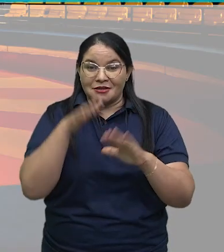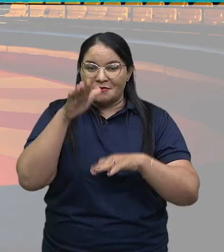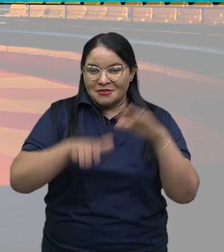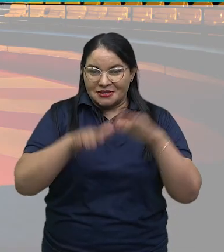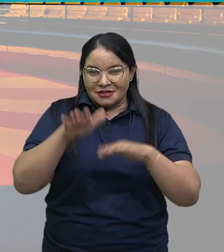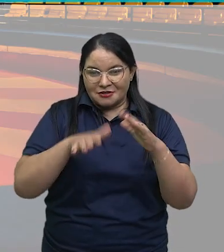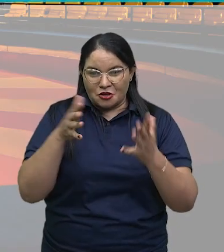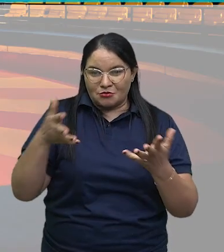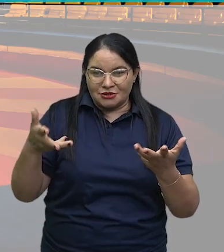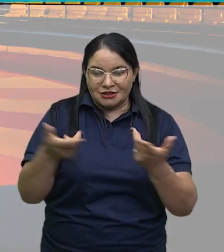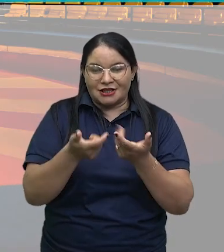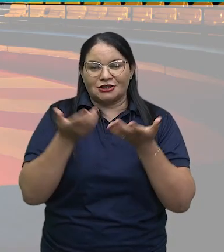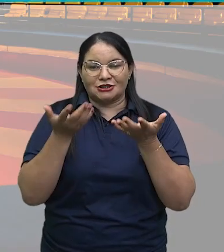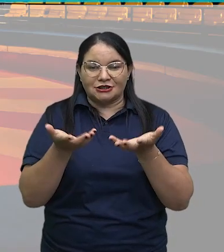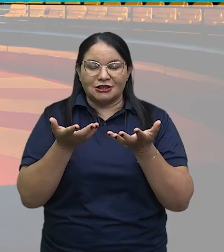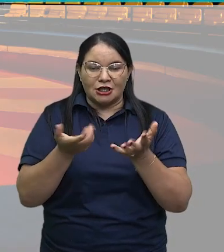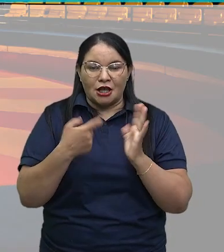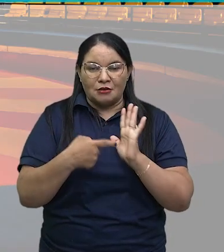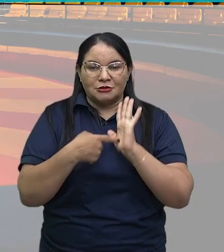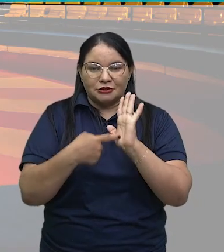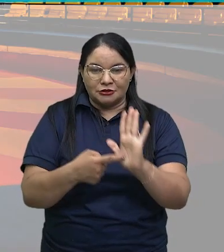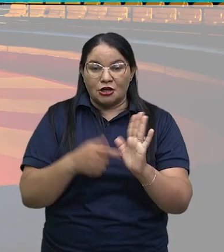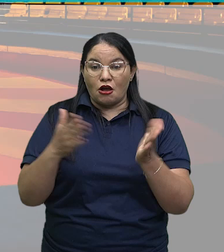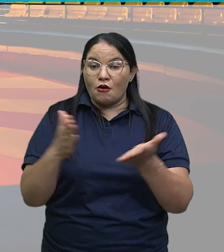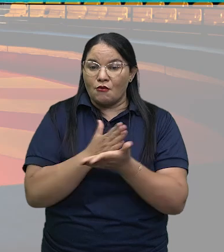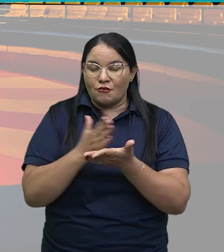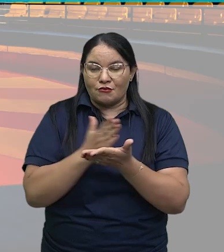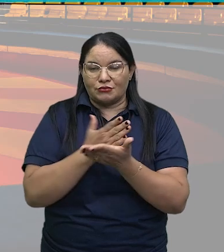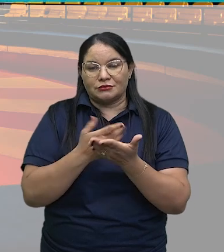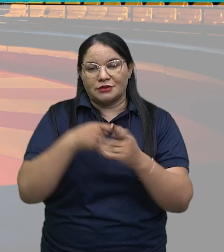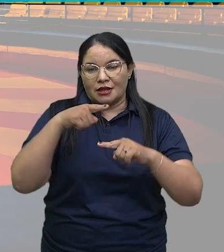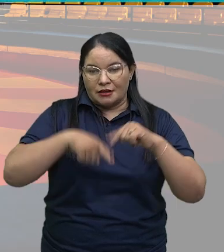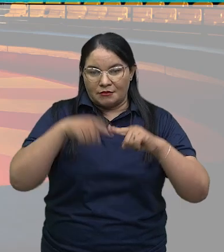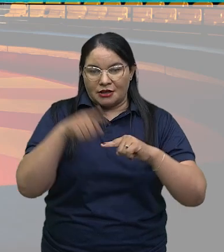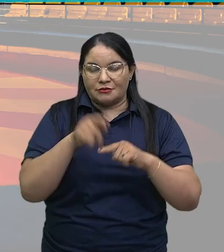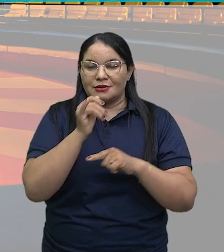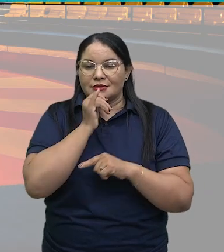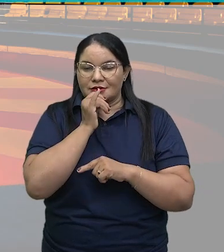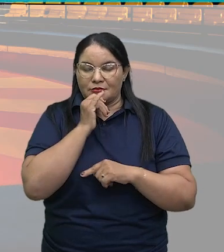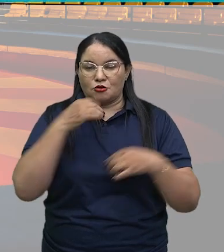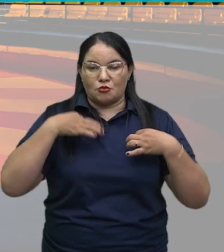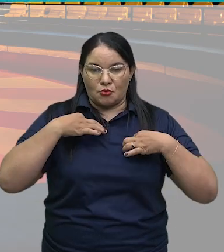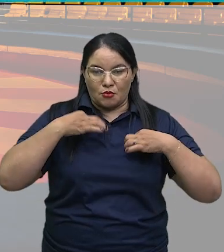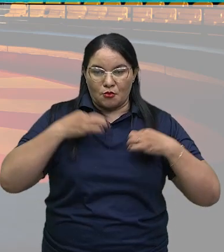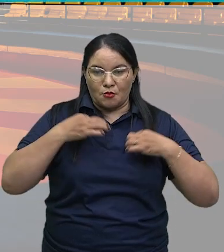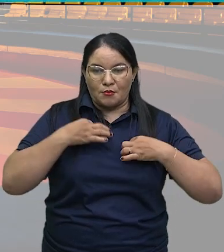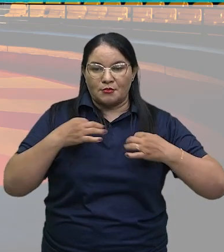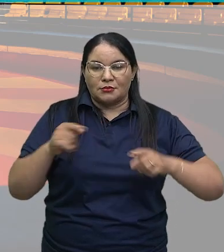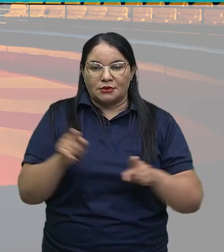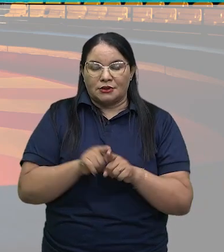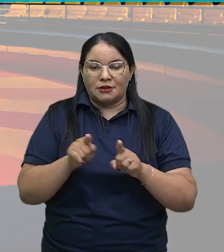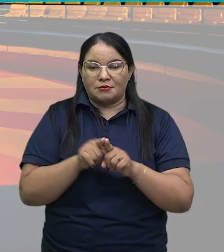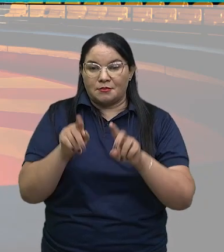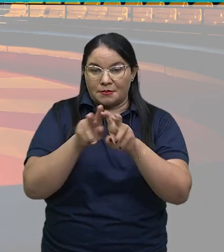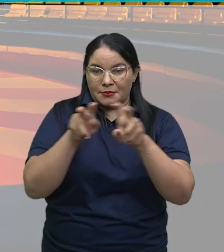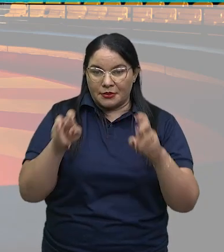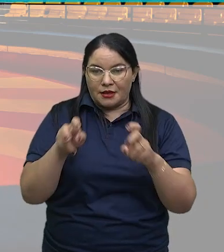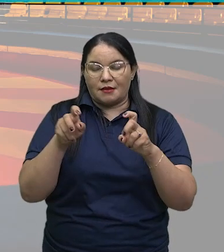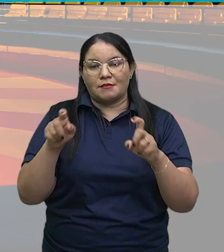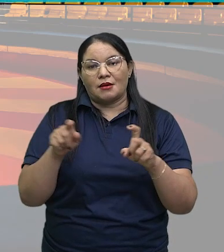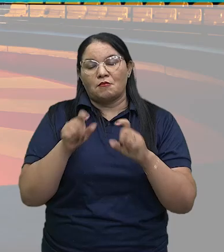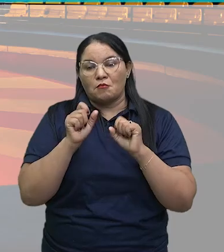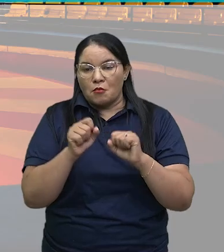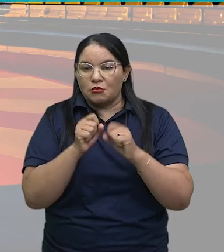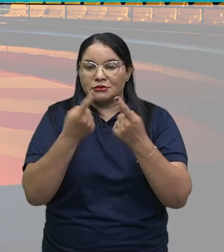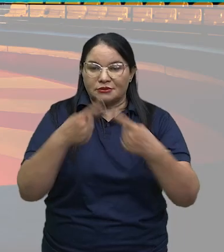dependendo da habilidade. Então, alguns elementos comuns incluem figurinos estilizados ou